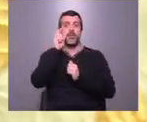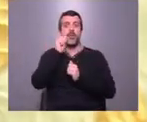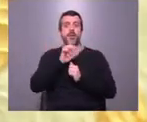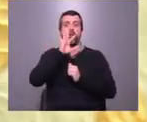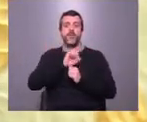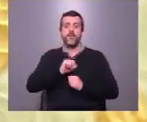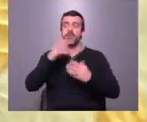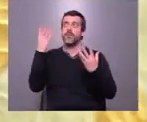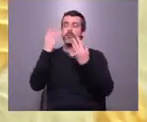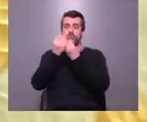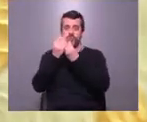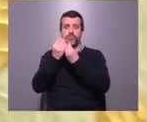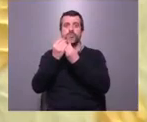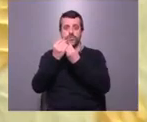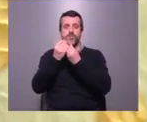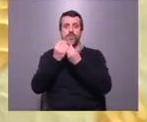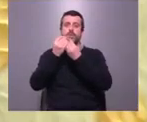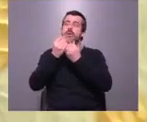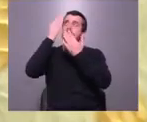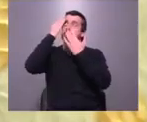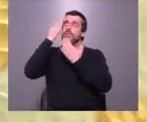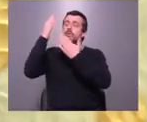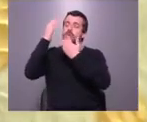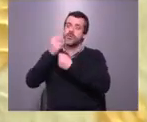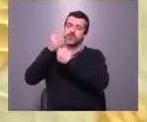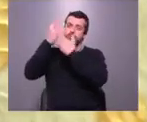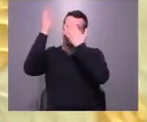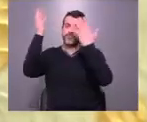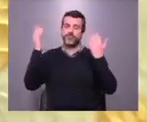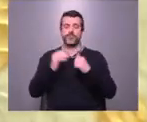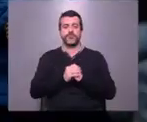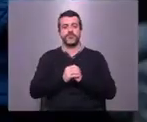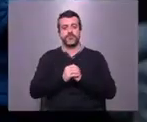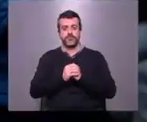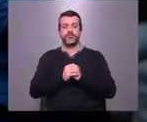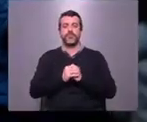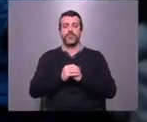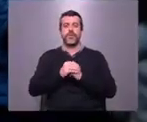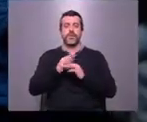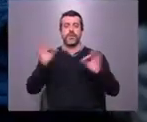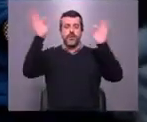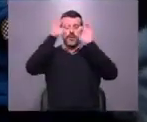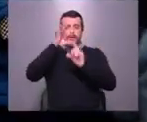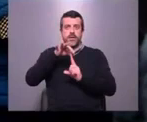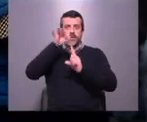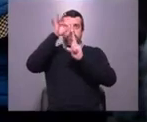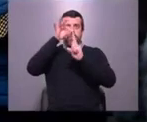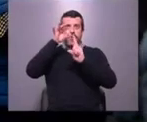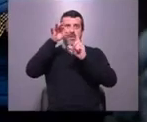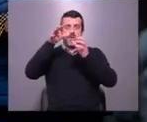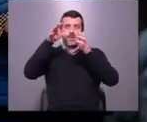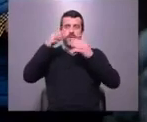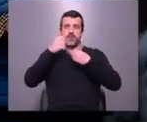Pai e do Filho, e com o Pai e o Filho é adorado e glorificado. Ele que falou pelos profetas, creio